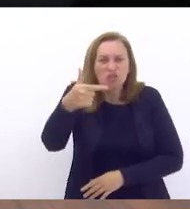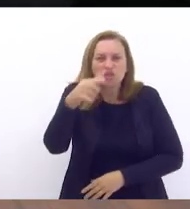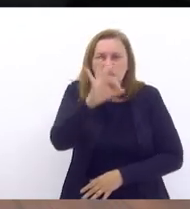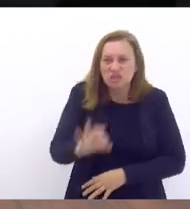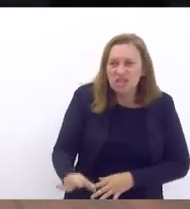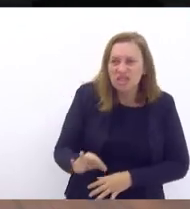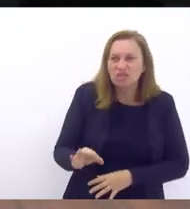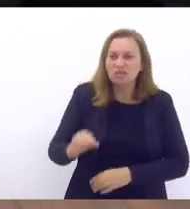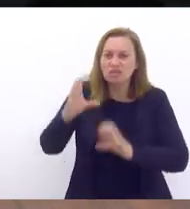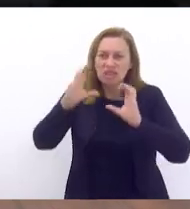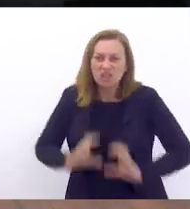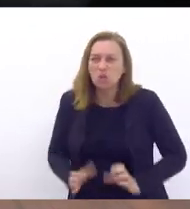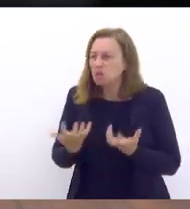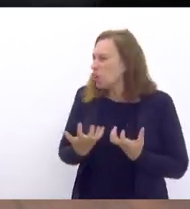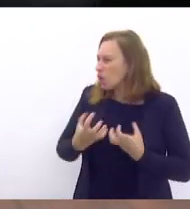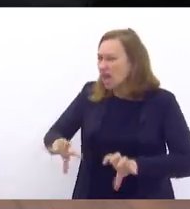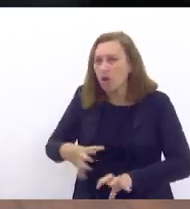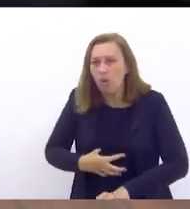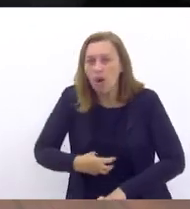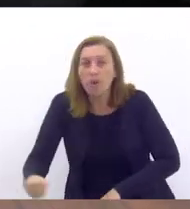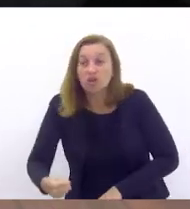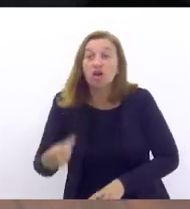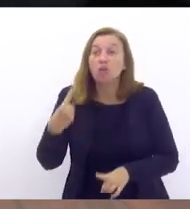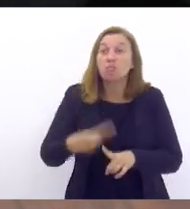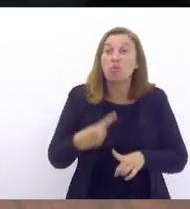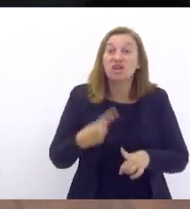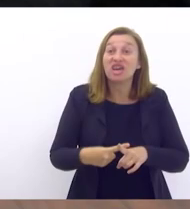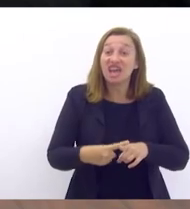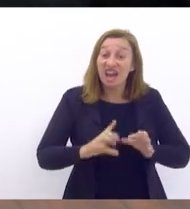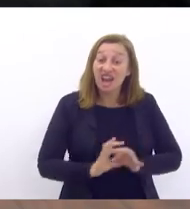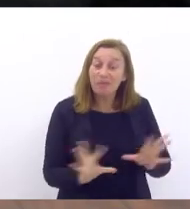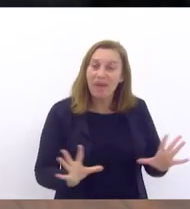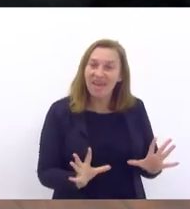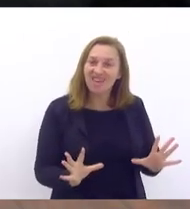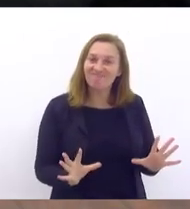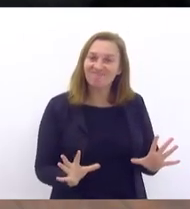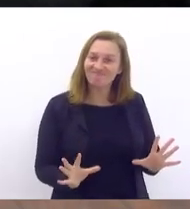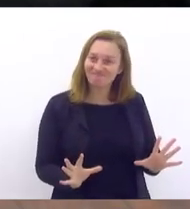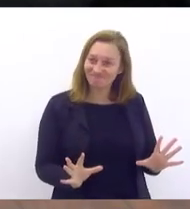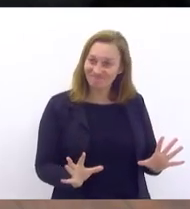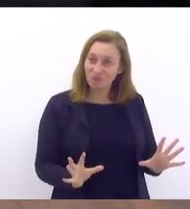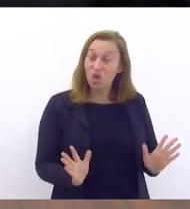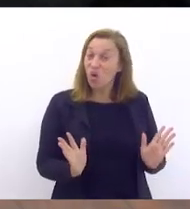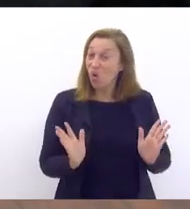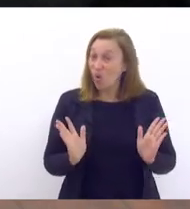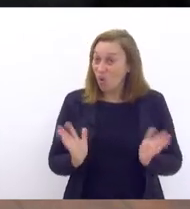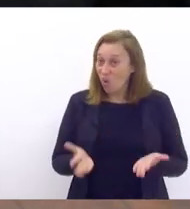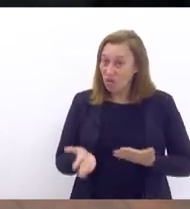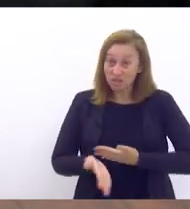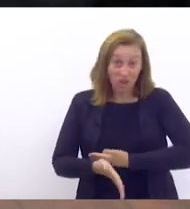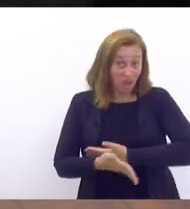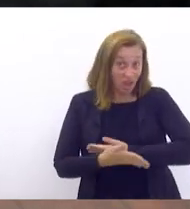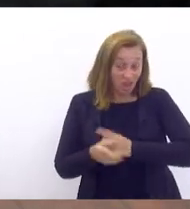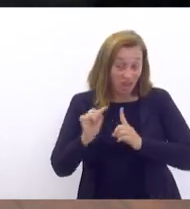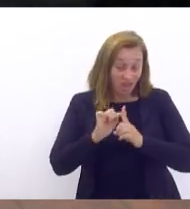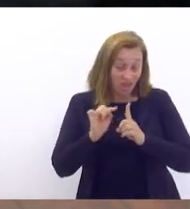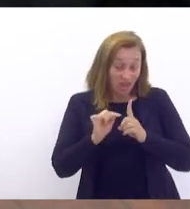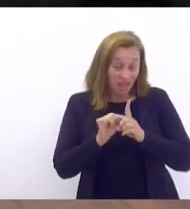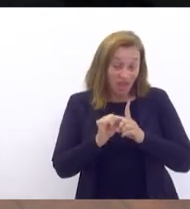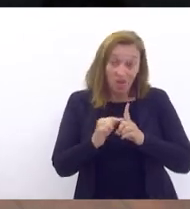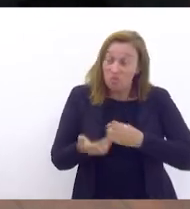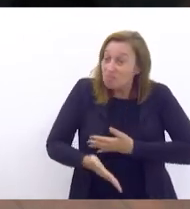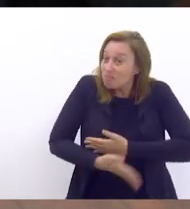cidadãos não querem o aborto, porque abre brecha. Hoje é o bebê na 12ª